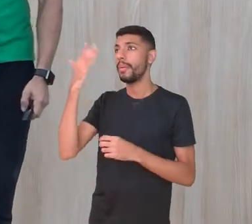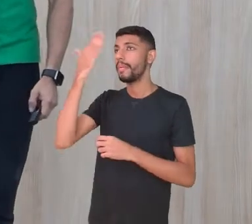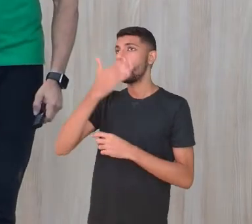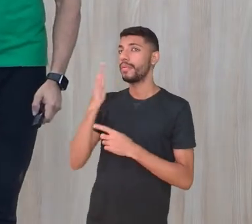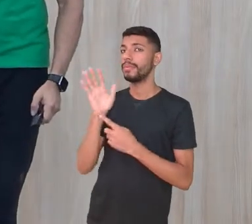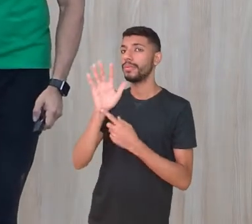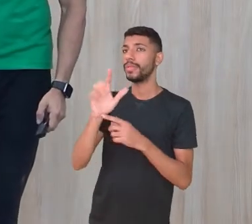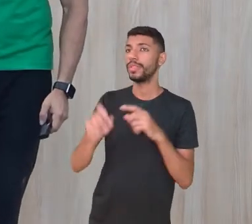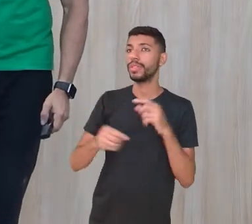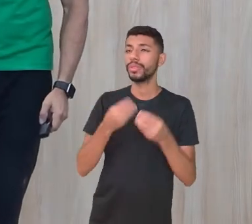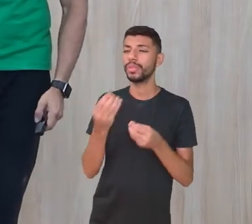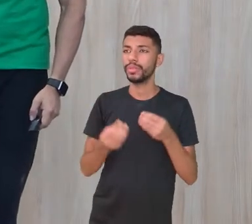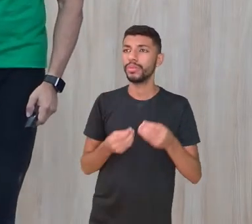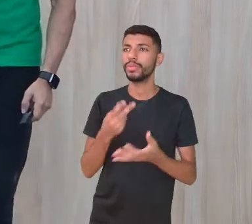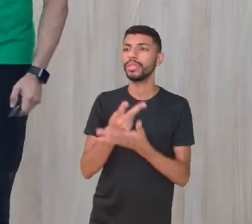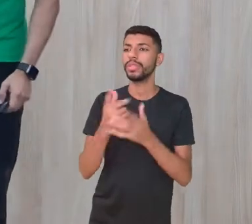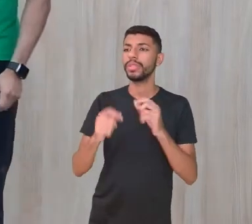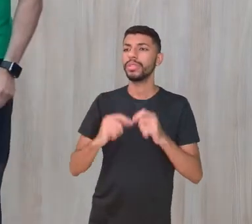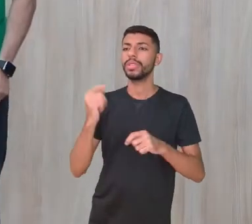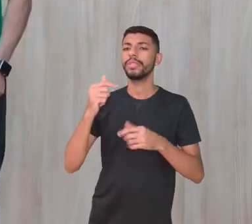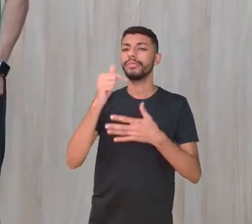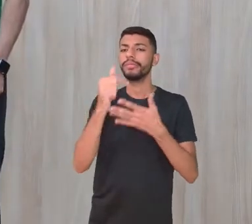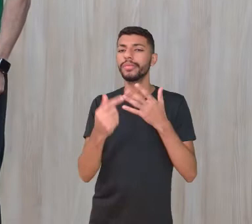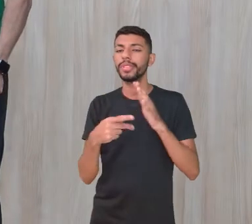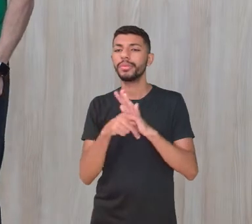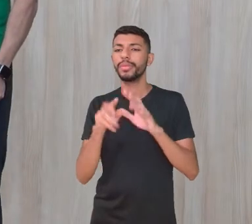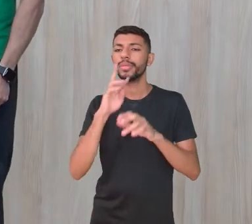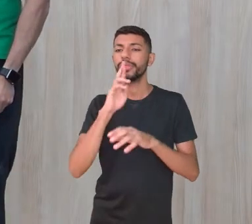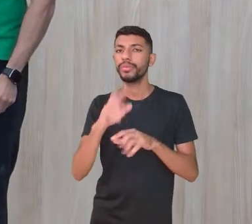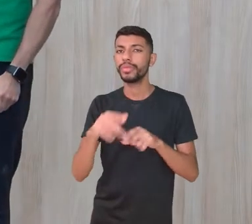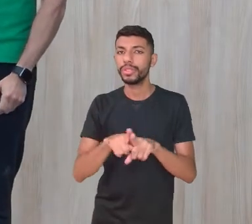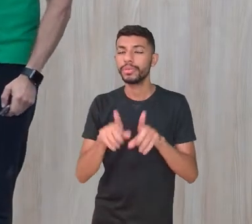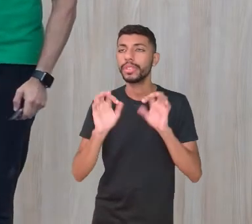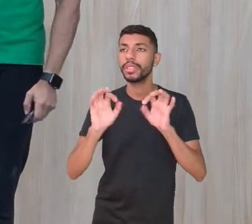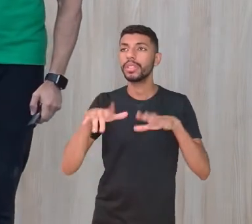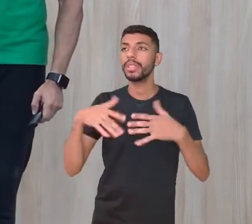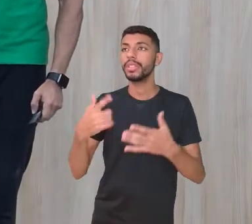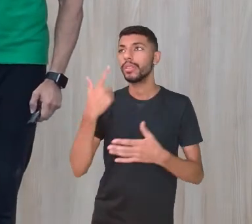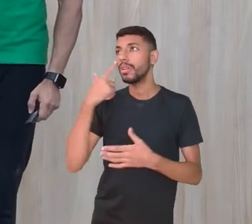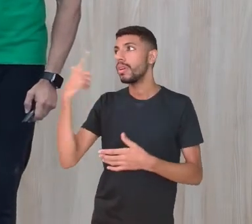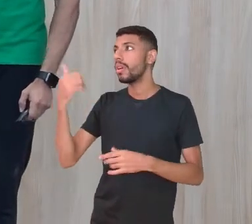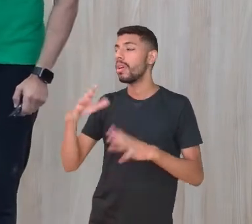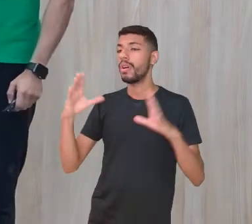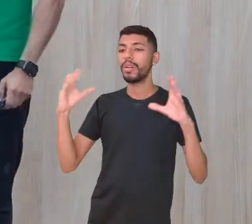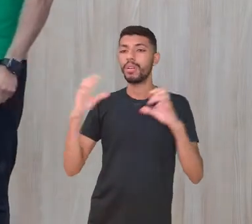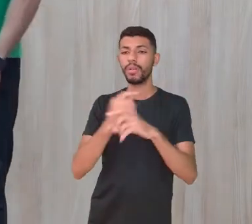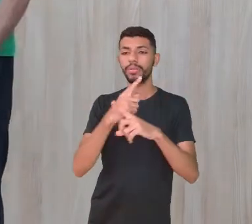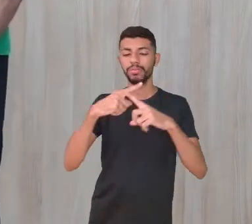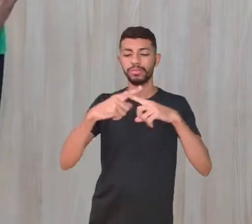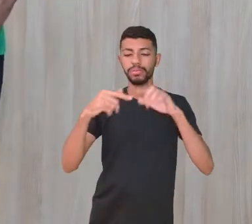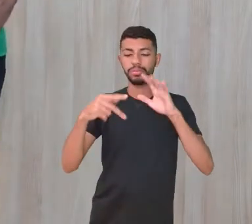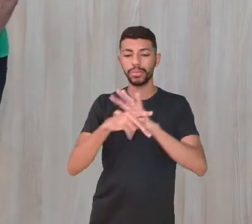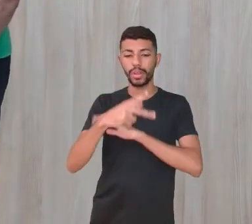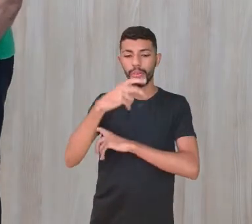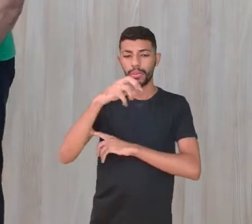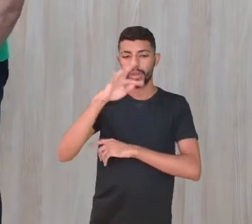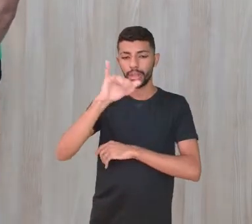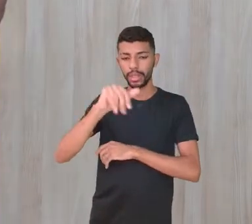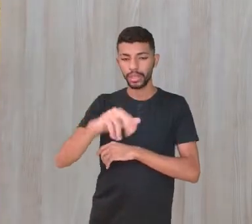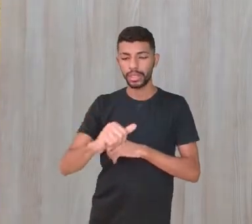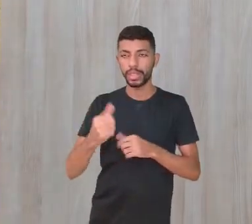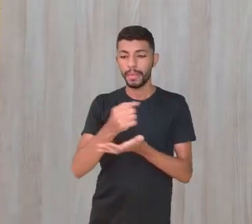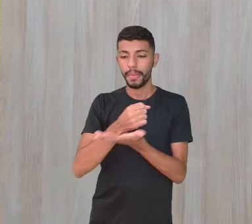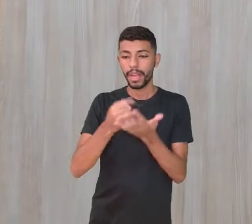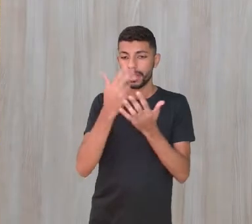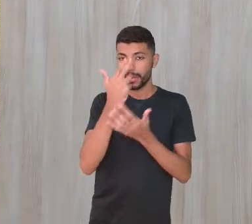saiu essa propriedade e o seu resultado, certo? Então, na multiplicação de potência de mesma base, pode